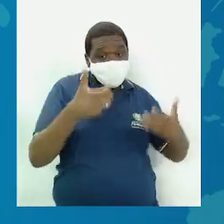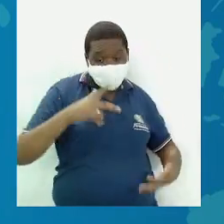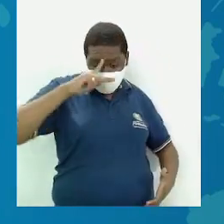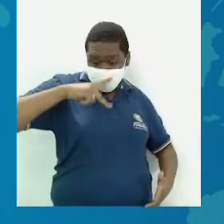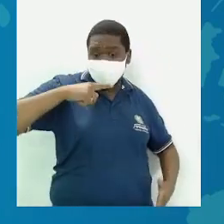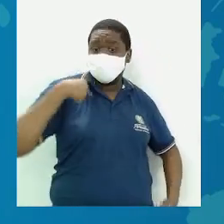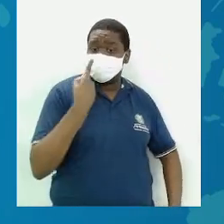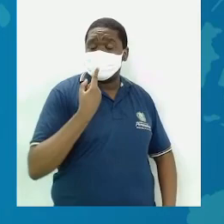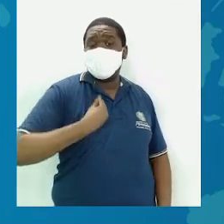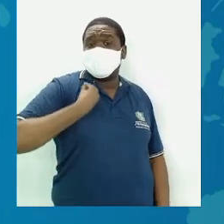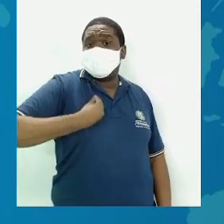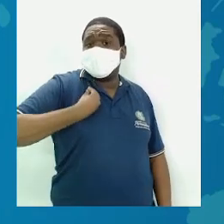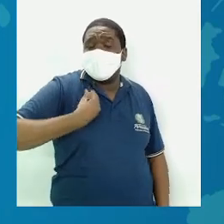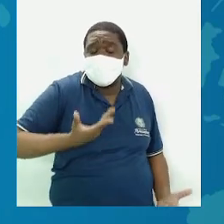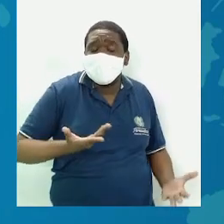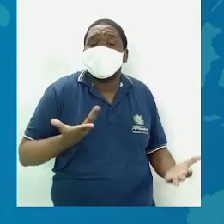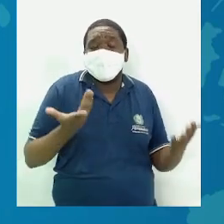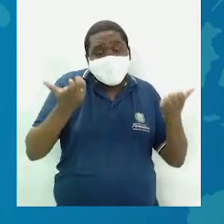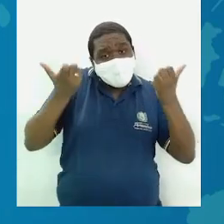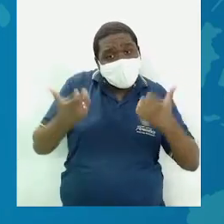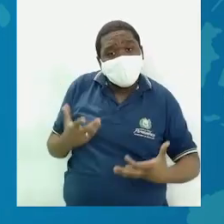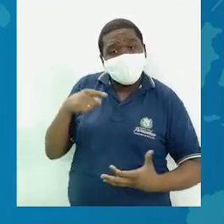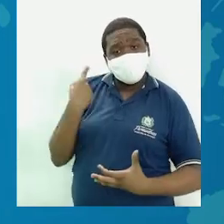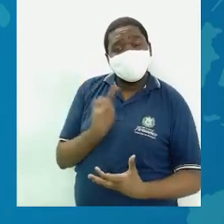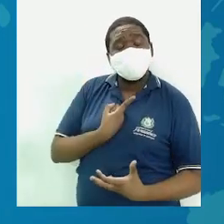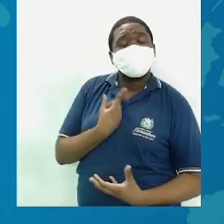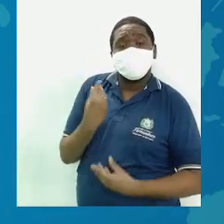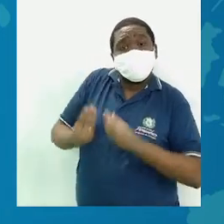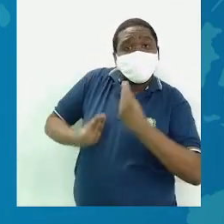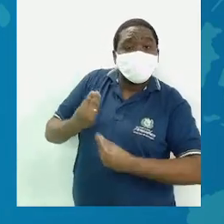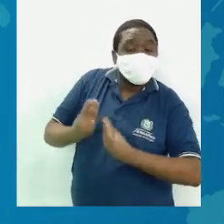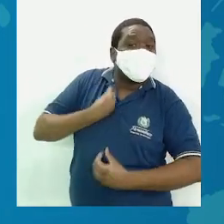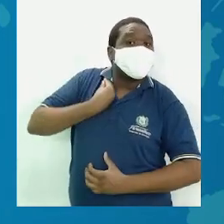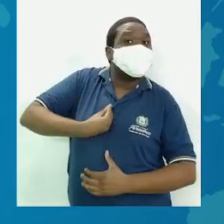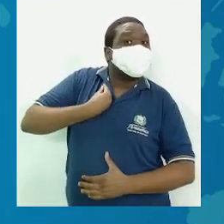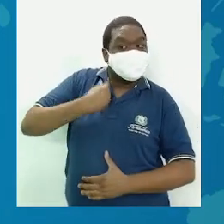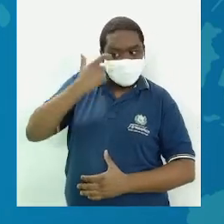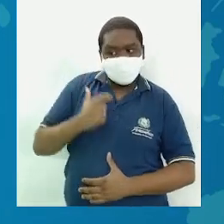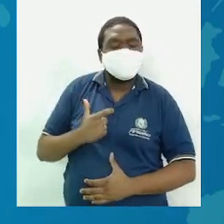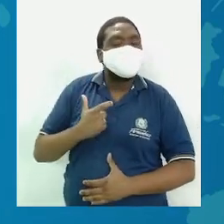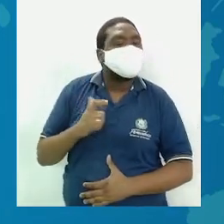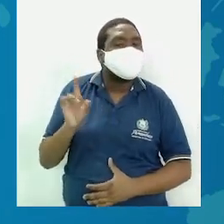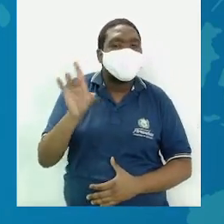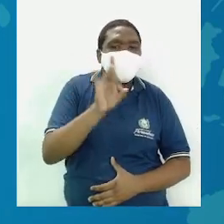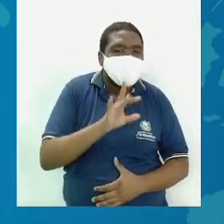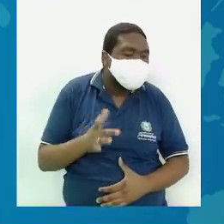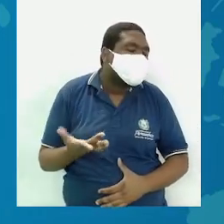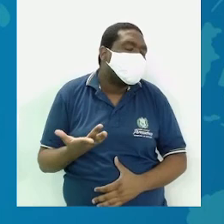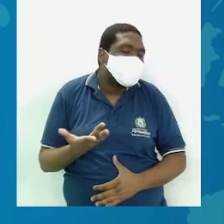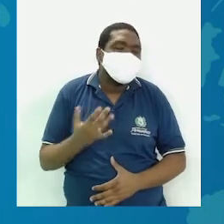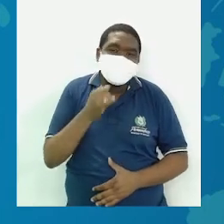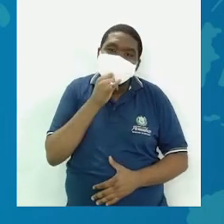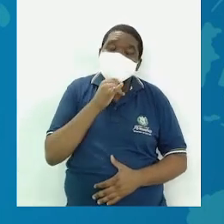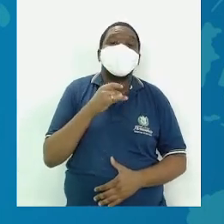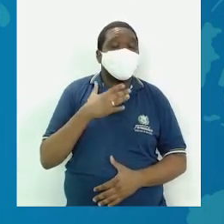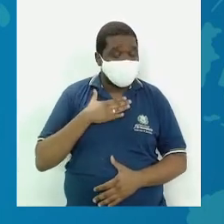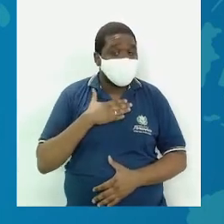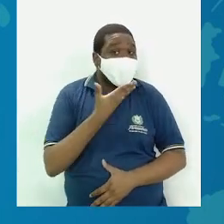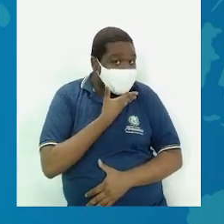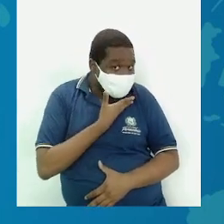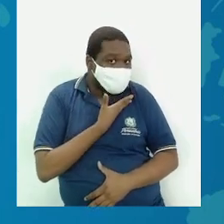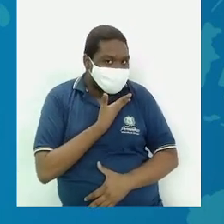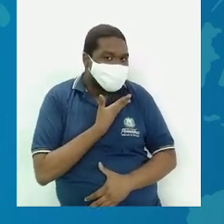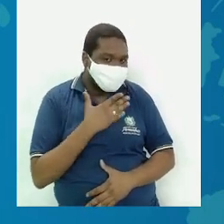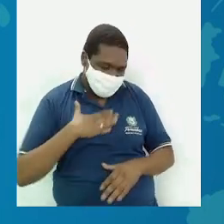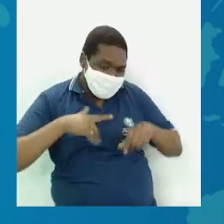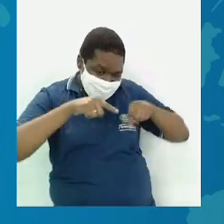nossa existência, ela explica a nossa forma de viver. Eu gosto sempre de dizer aos meus estudantes, né, na